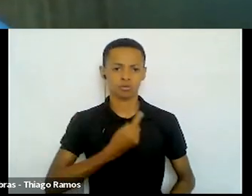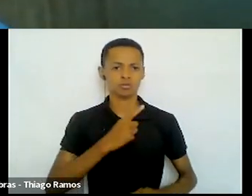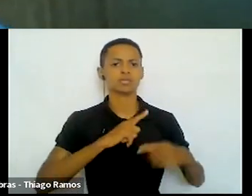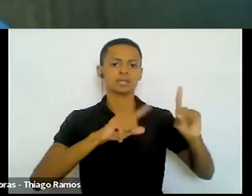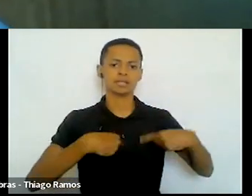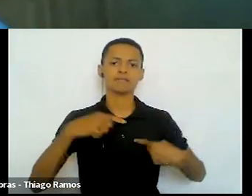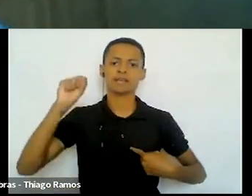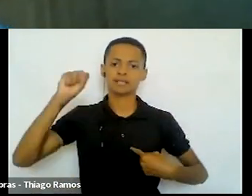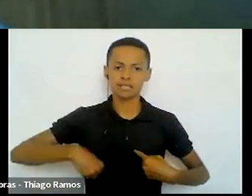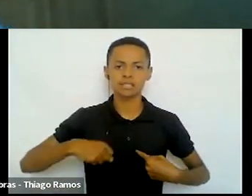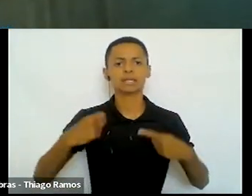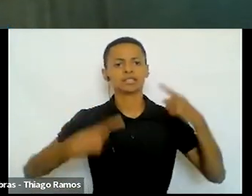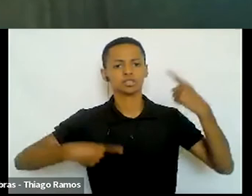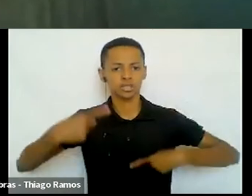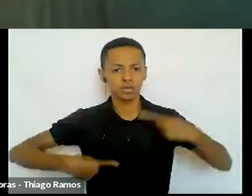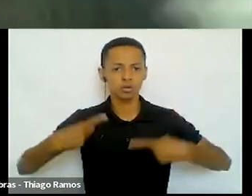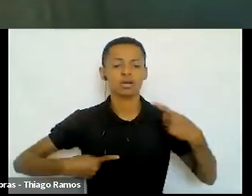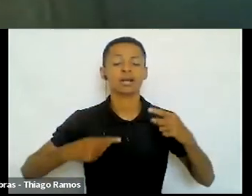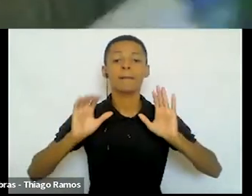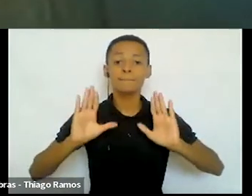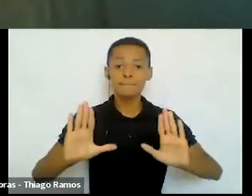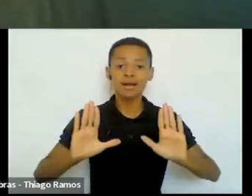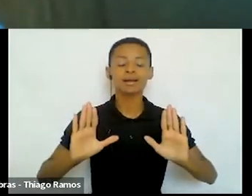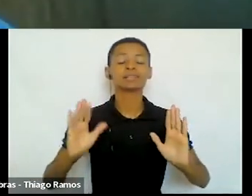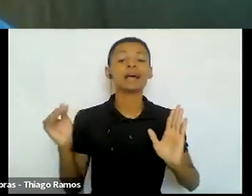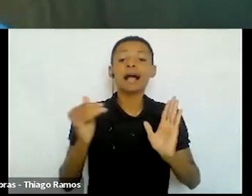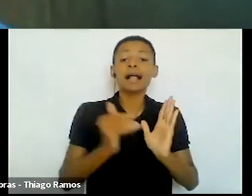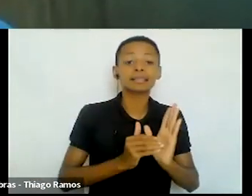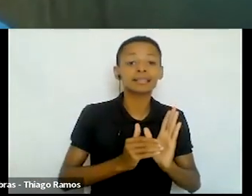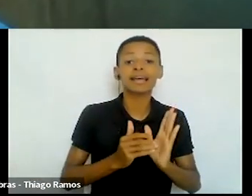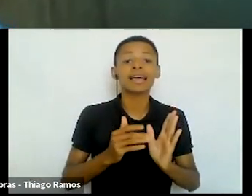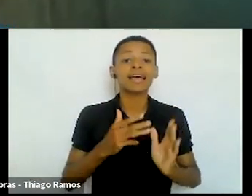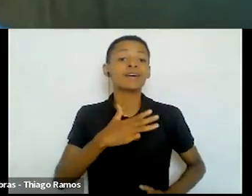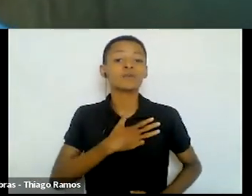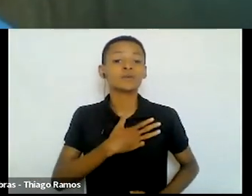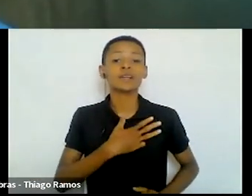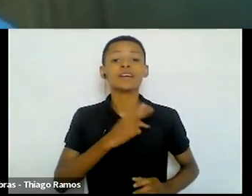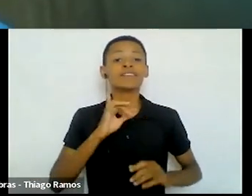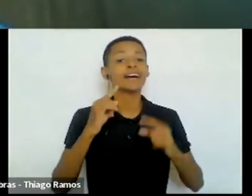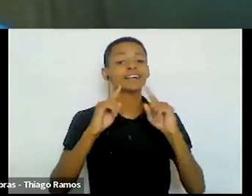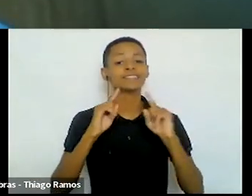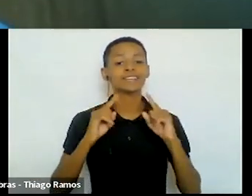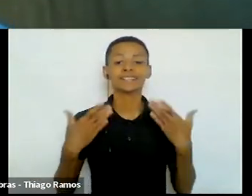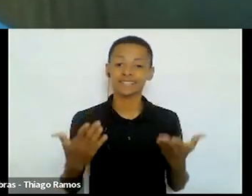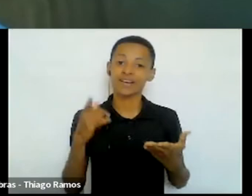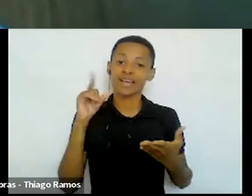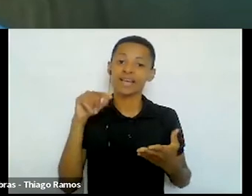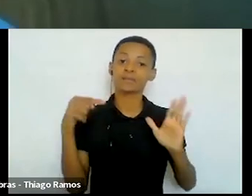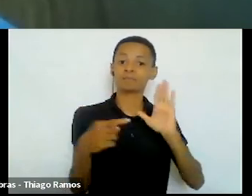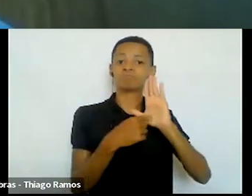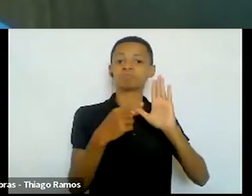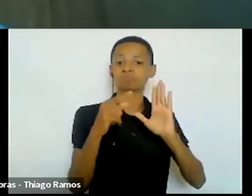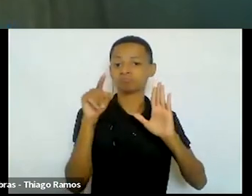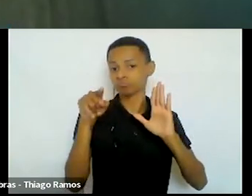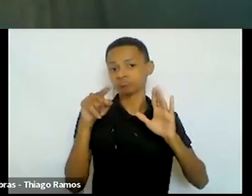de falar, de dialogar com Lula. A questão é, até onde Lula vai querer dialogar com a gente? Eu acho que isso é um ponto, isso é um ponto. É, não